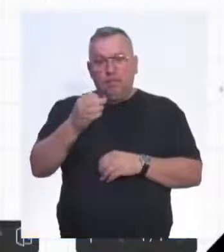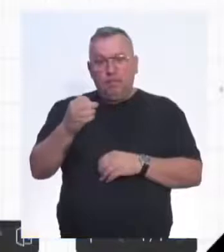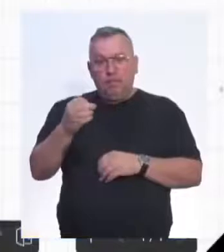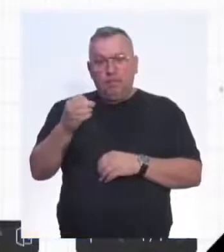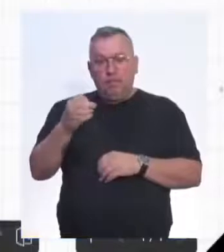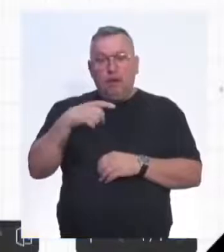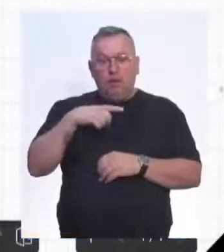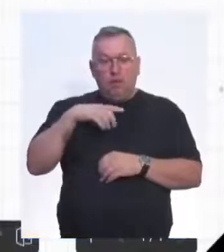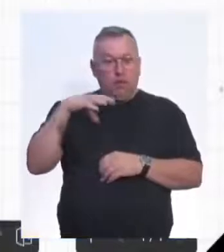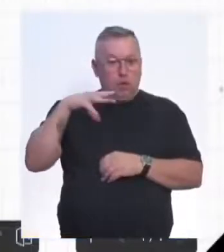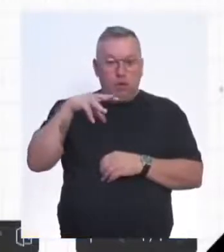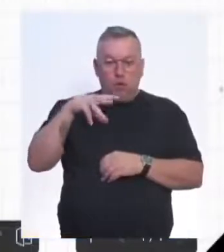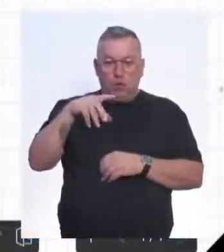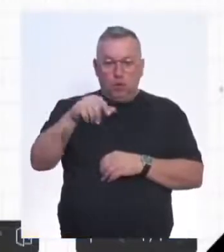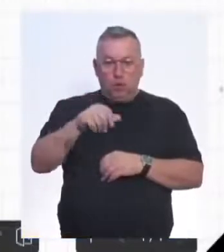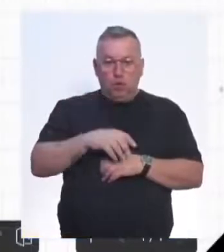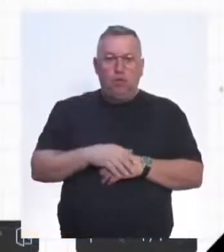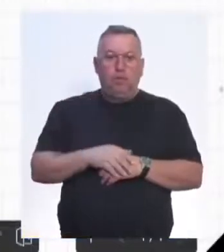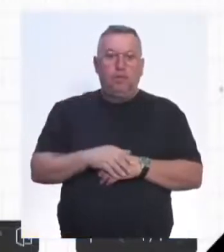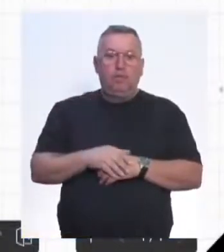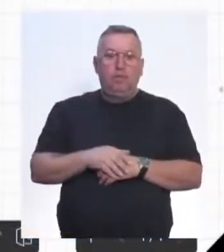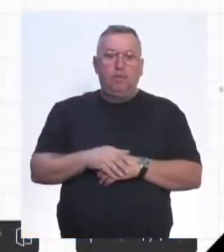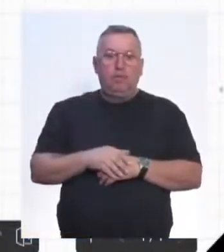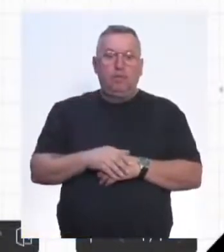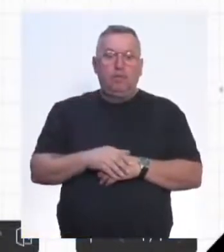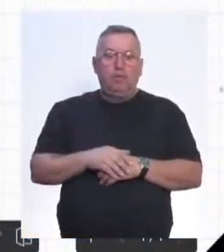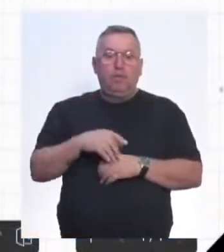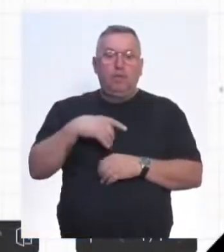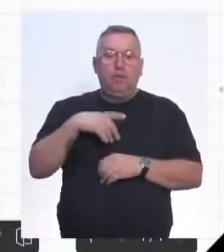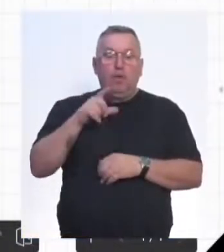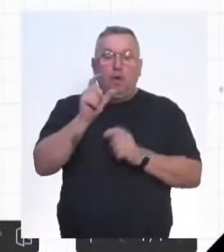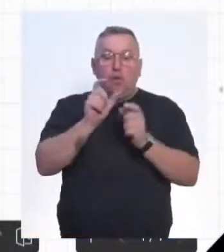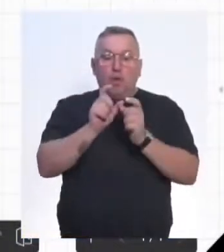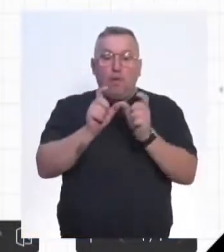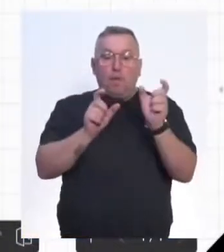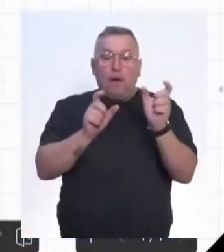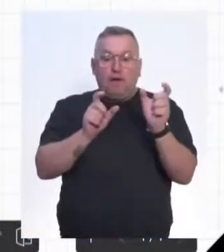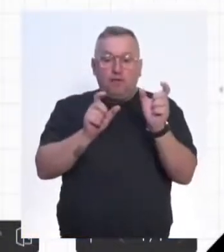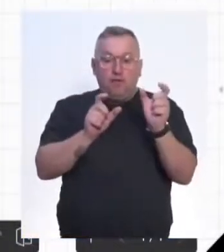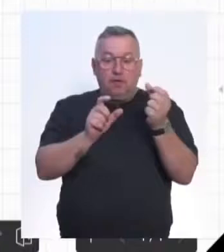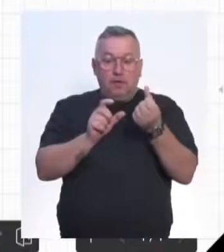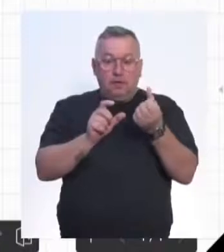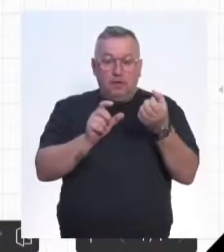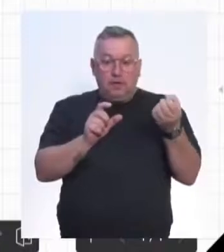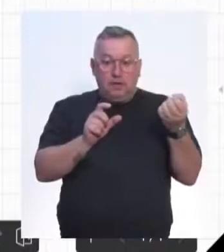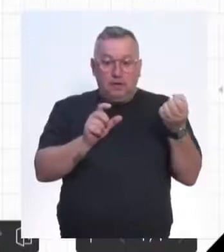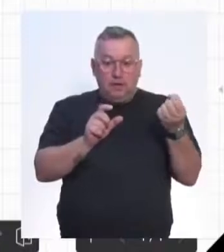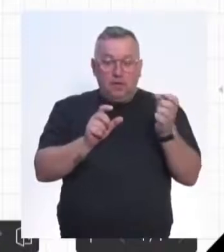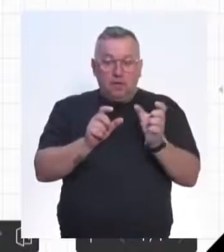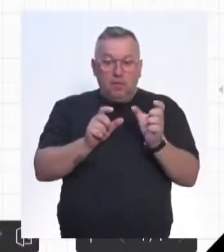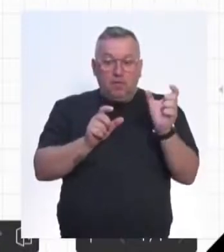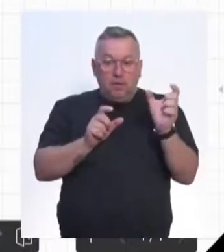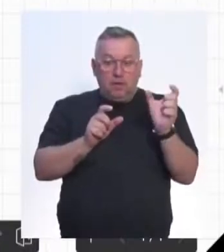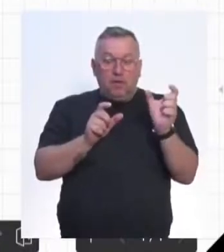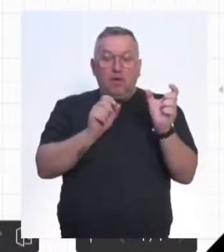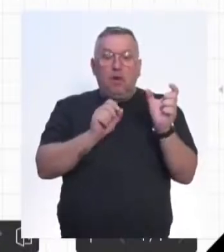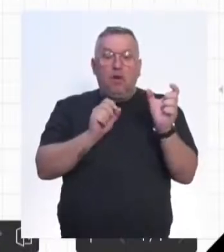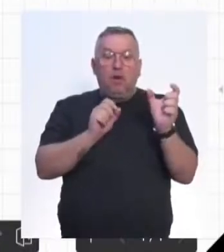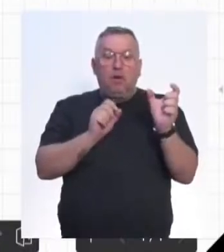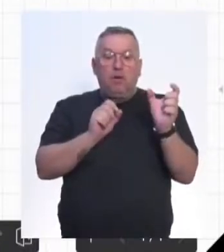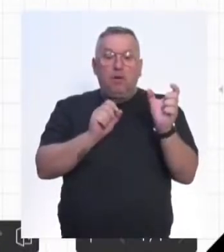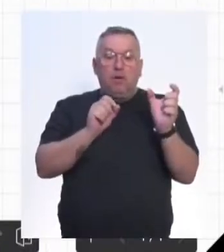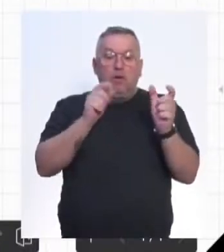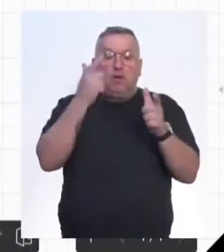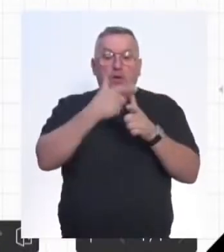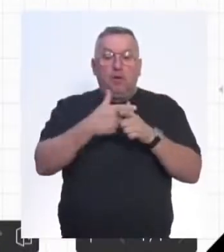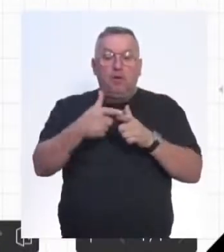meu todo. Então, minha parte total. Eu quero uma parte disso, então eu quero uma parte disso, então eu quero isso aqui